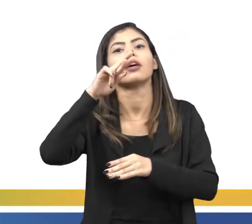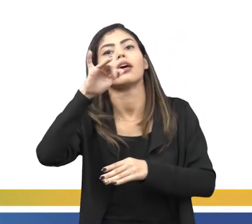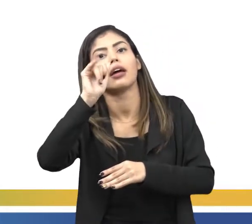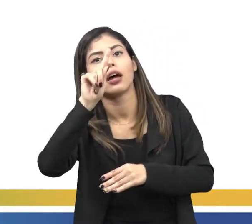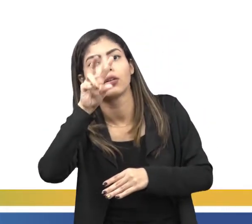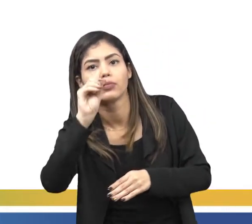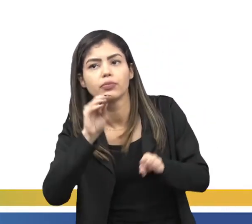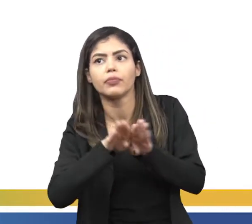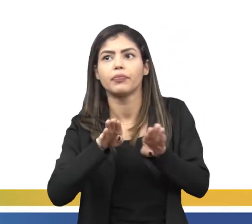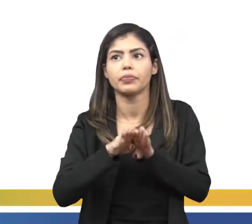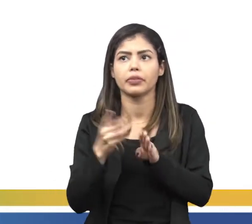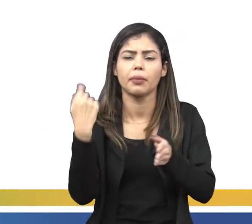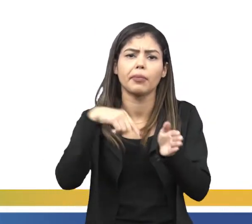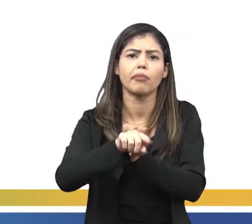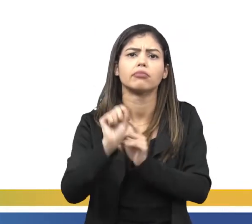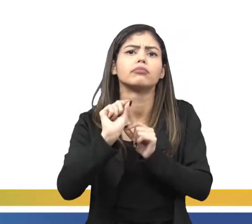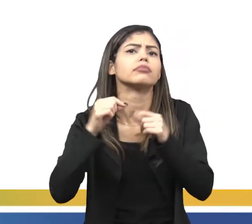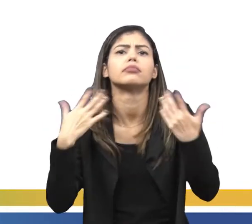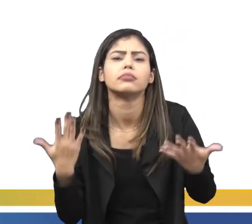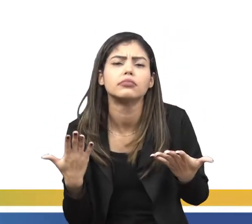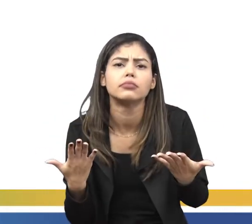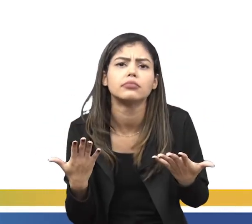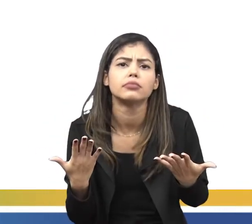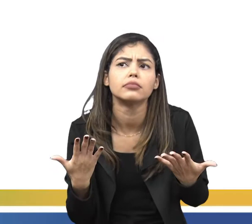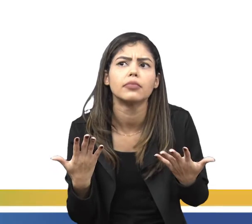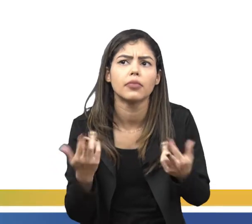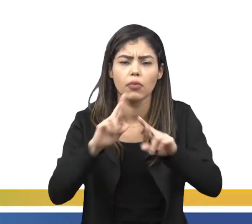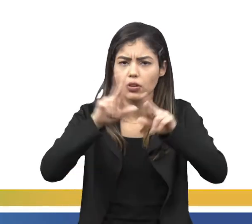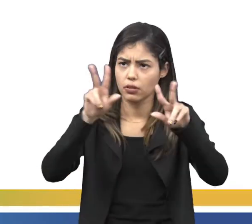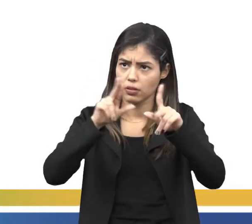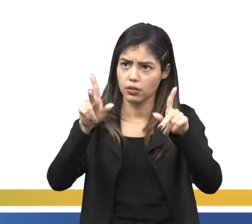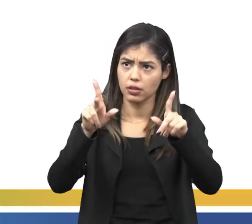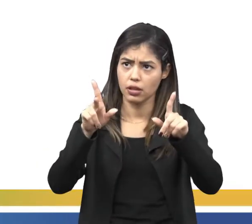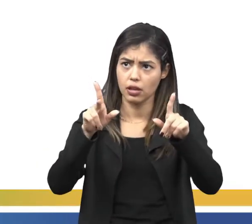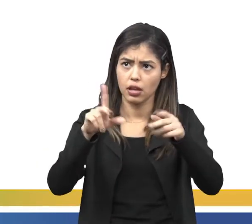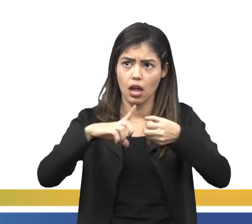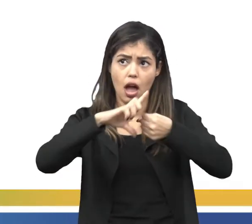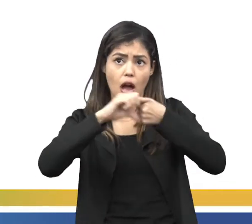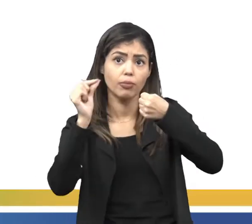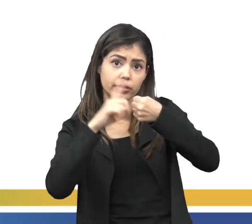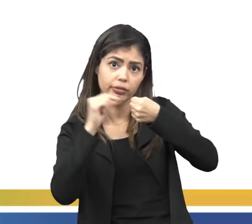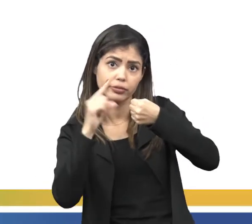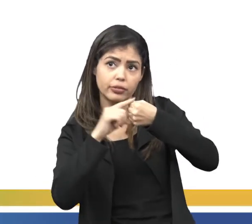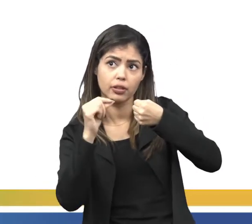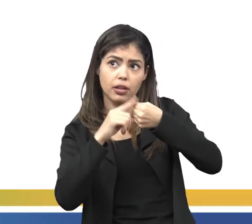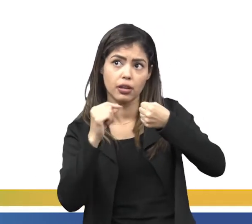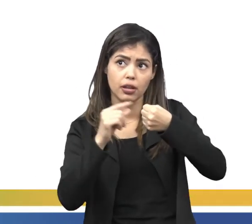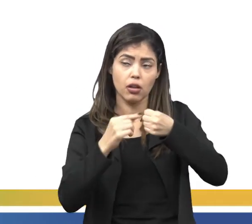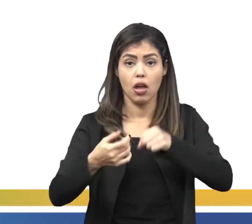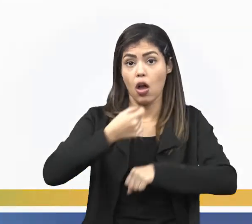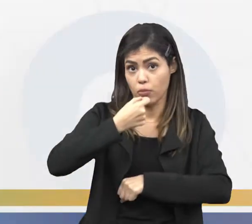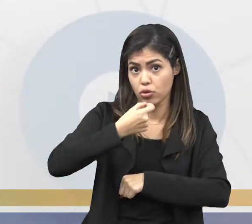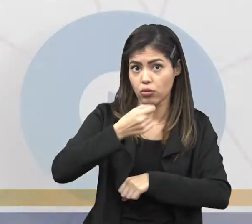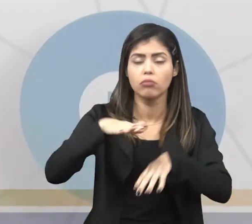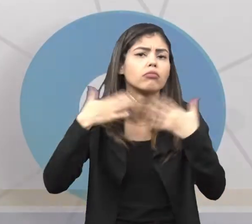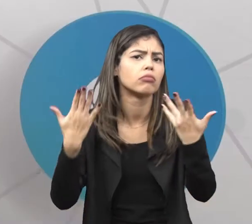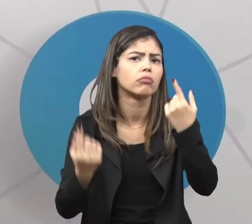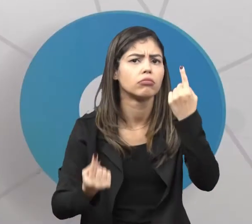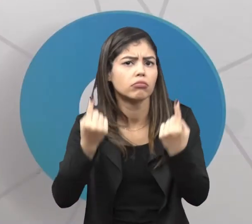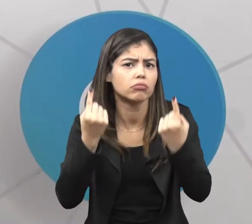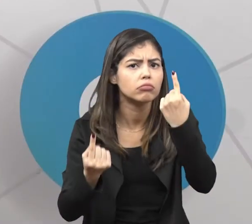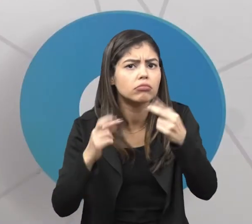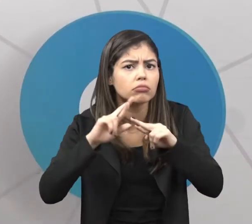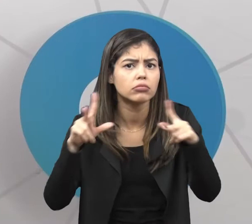Então vem a pergunta que não quer calar. Professor, e qual a diferença então entre a crônica argumentativa e o artigo de opinião?